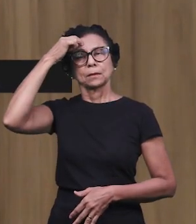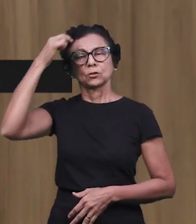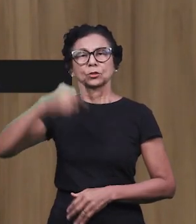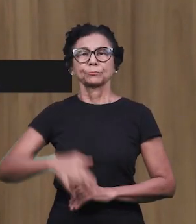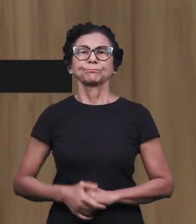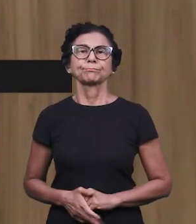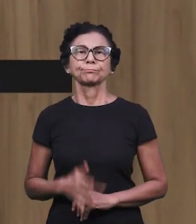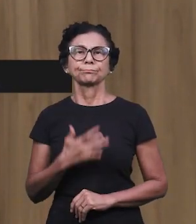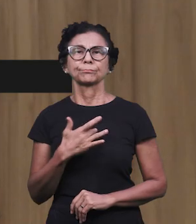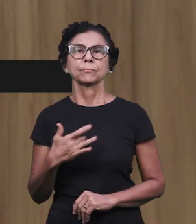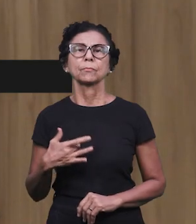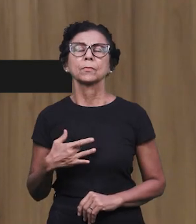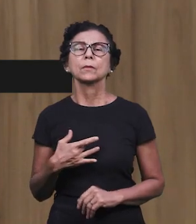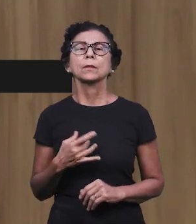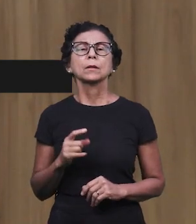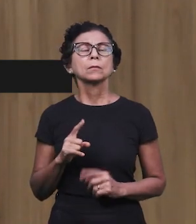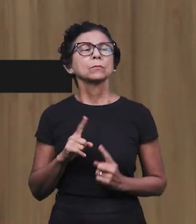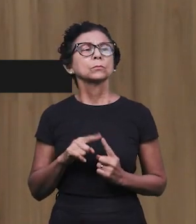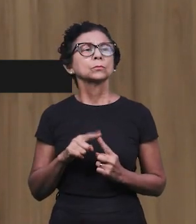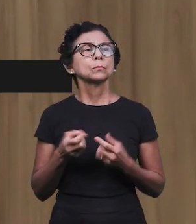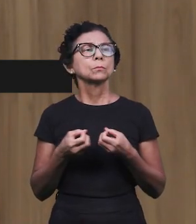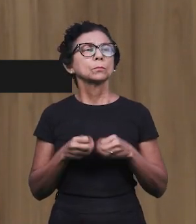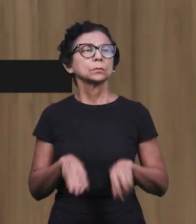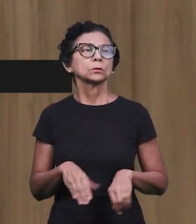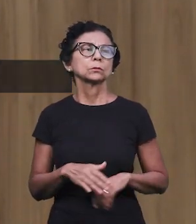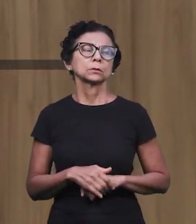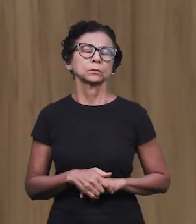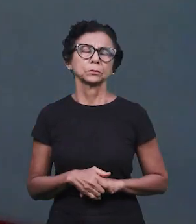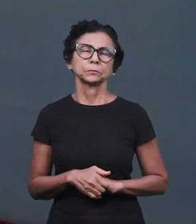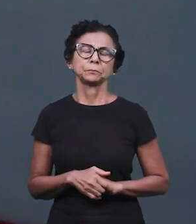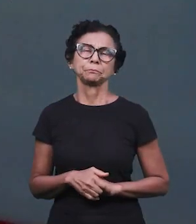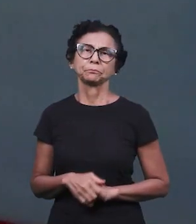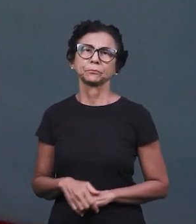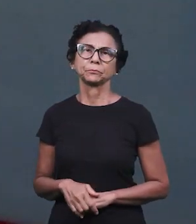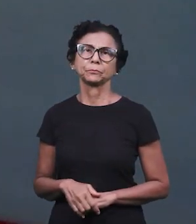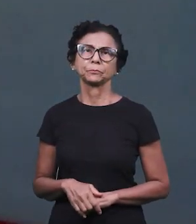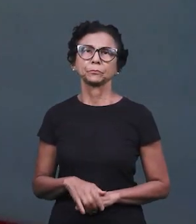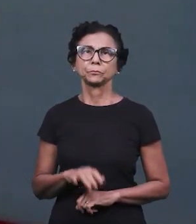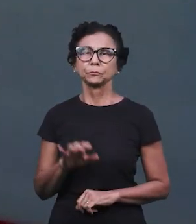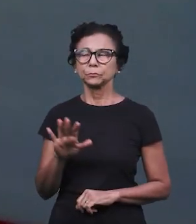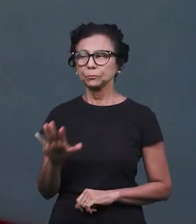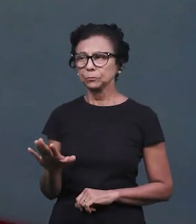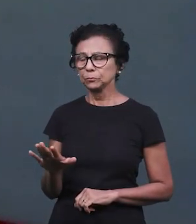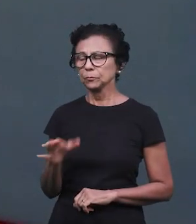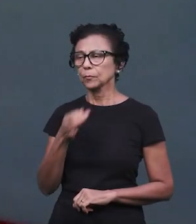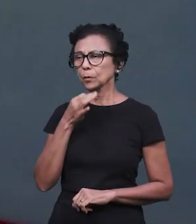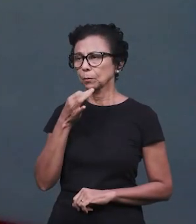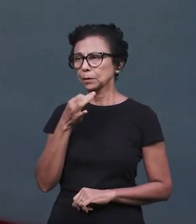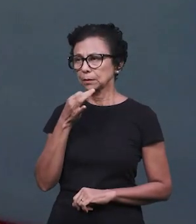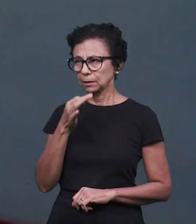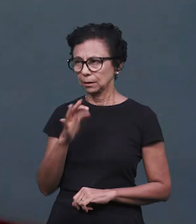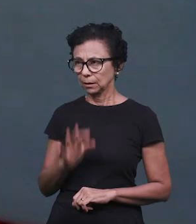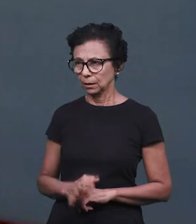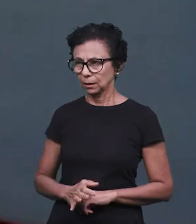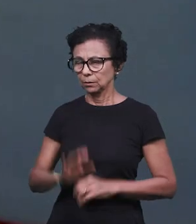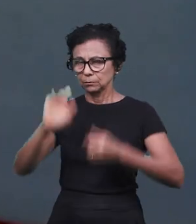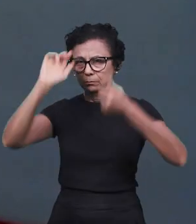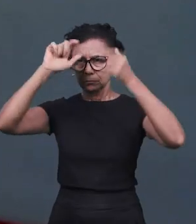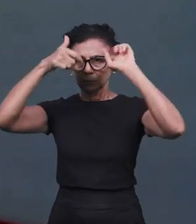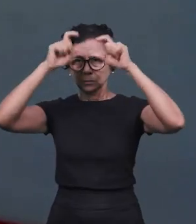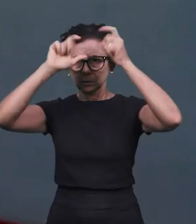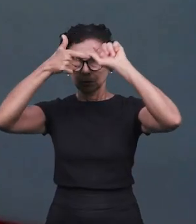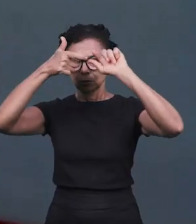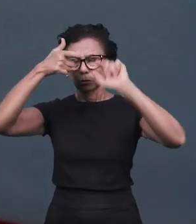é que causa maior prejuízo para o homem, no caso aí? Pastor, na minha opinião, o transtorno mental que